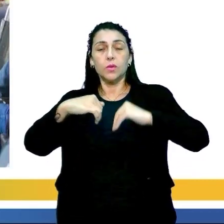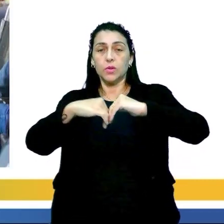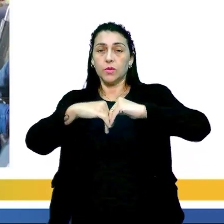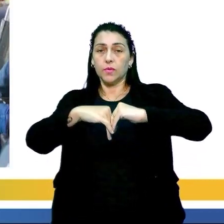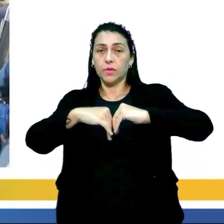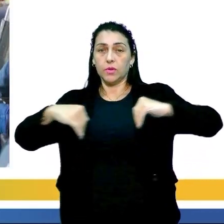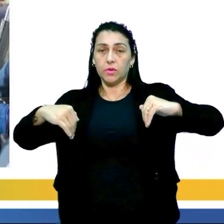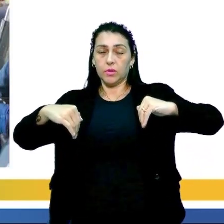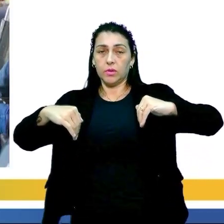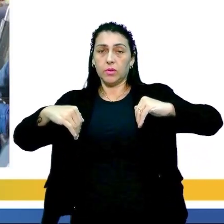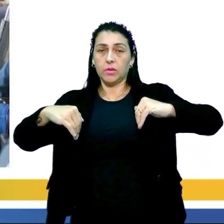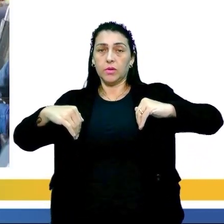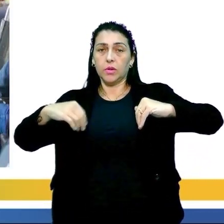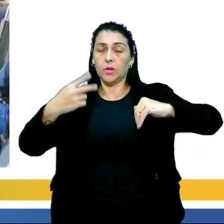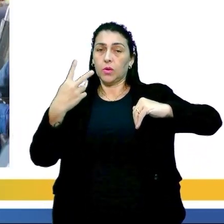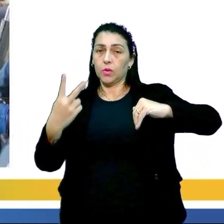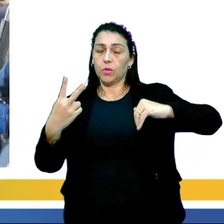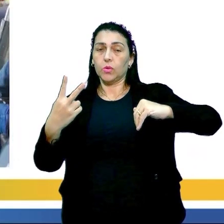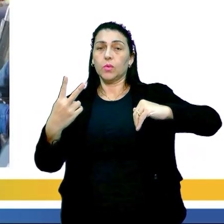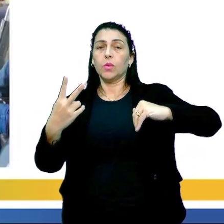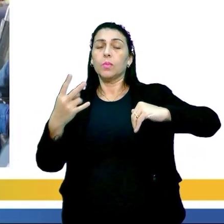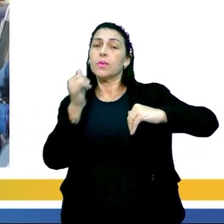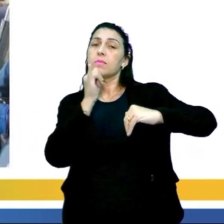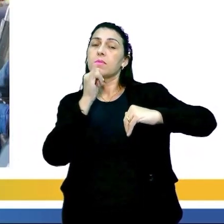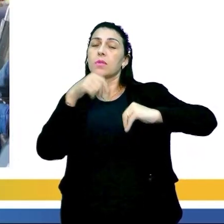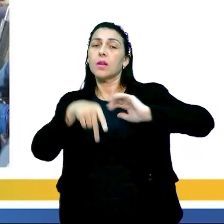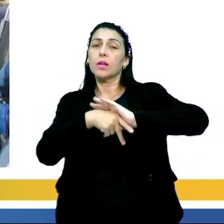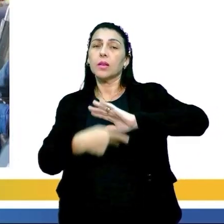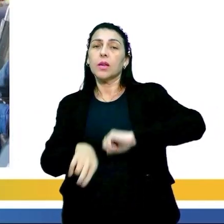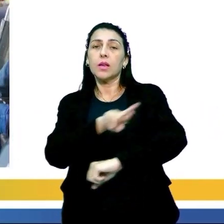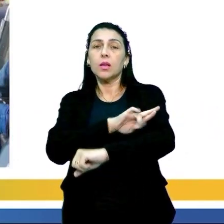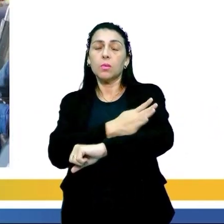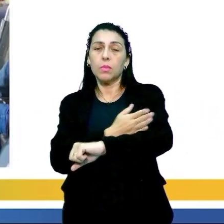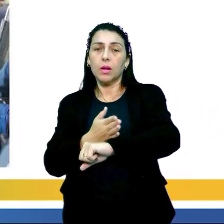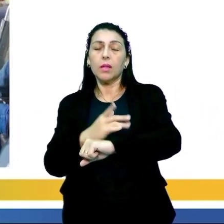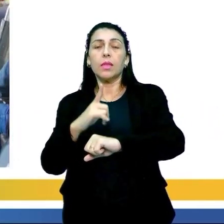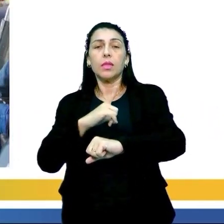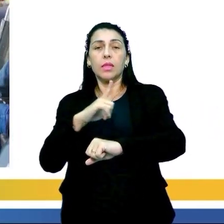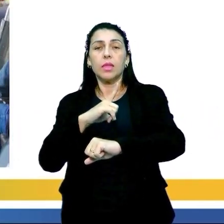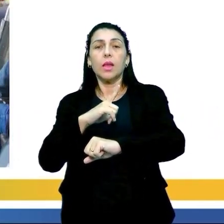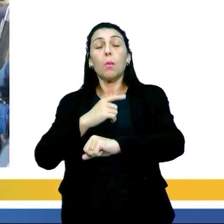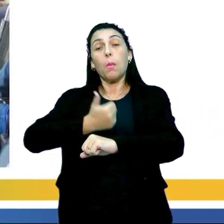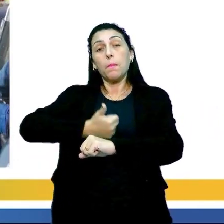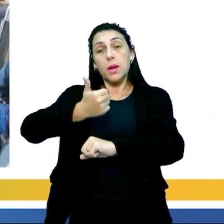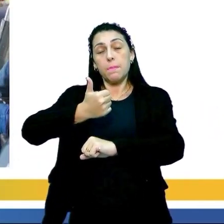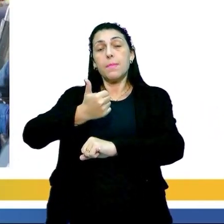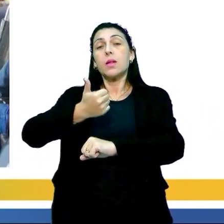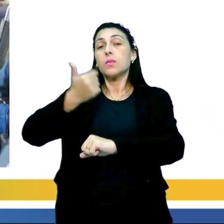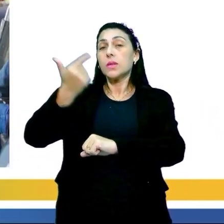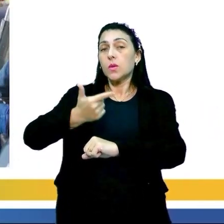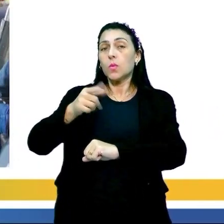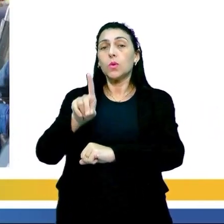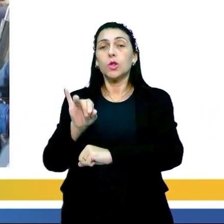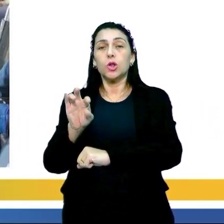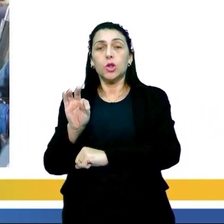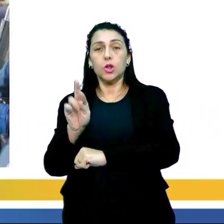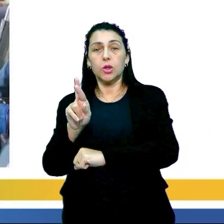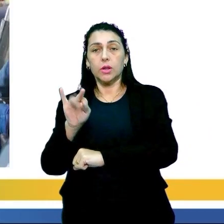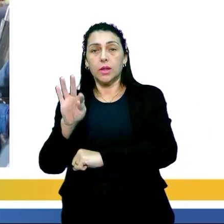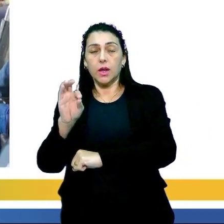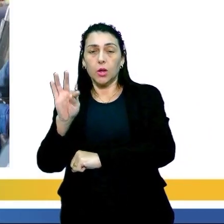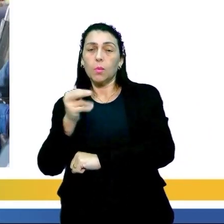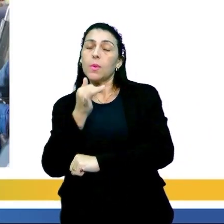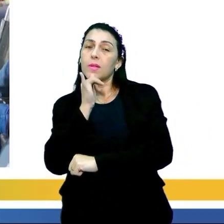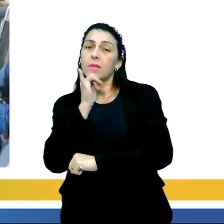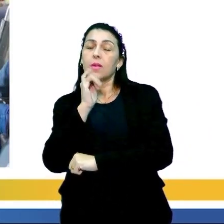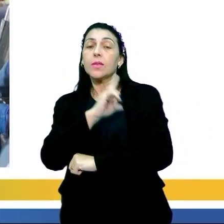divididas em dois distritos, como no caso aqui da nossa Rio Branco Acre, né? Nós temos o primeiro distrito e o segundo distrito. Por